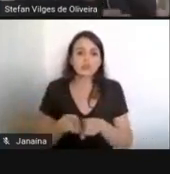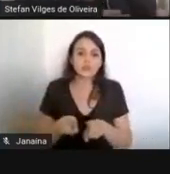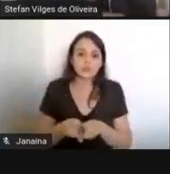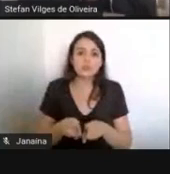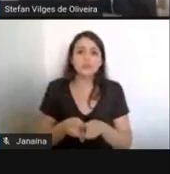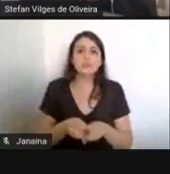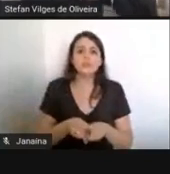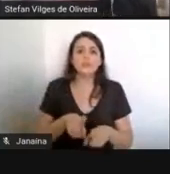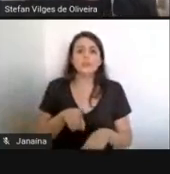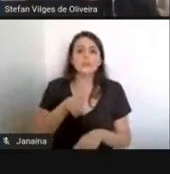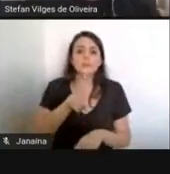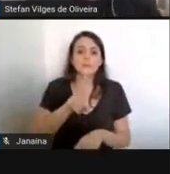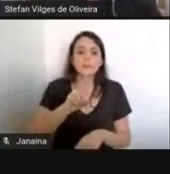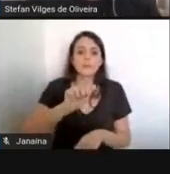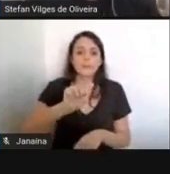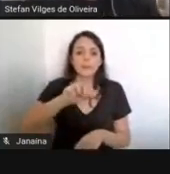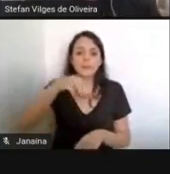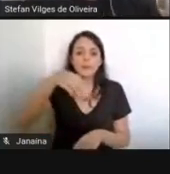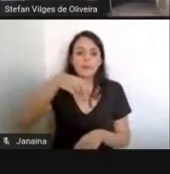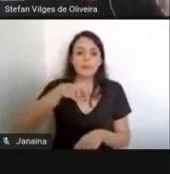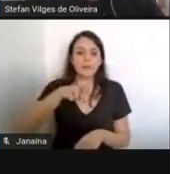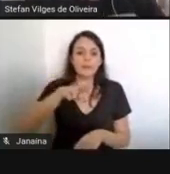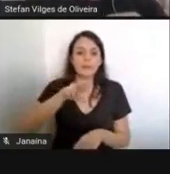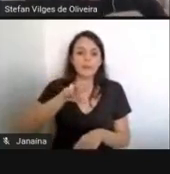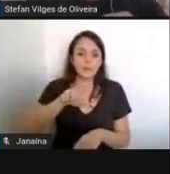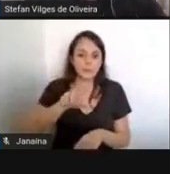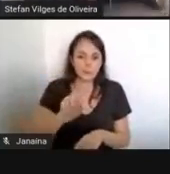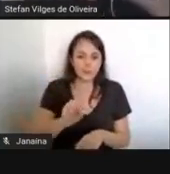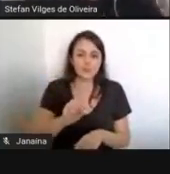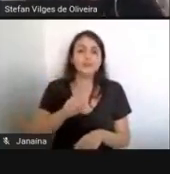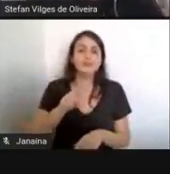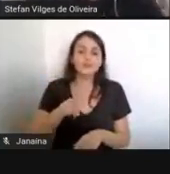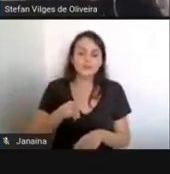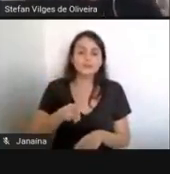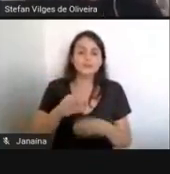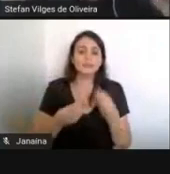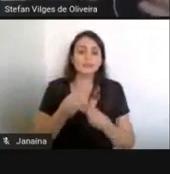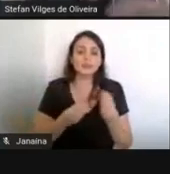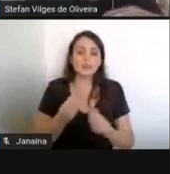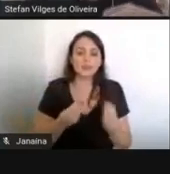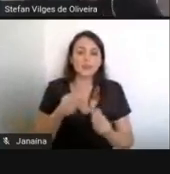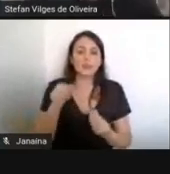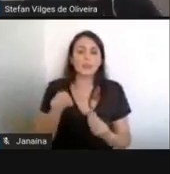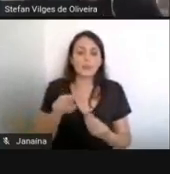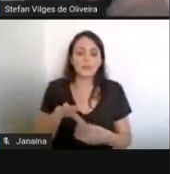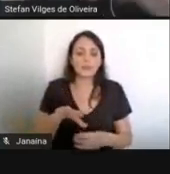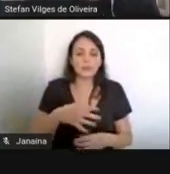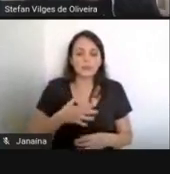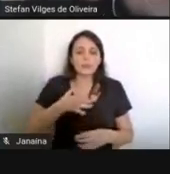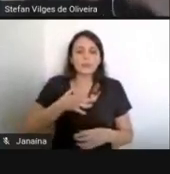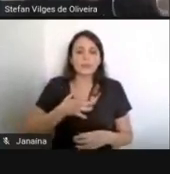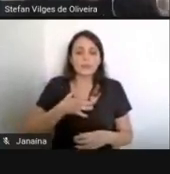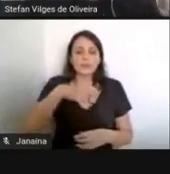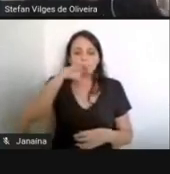uma síndrome respiratória do Oriente Médio. Essa síndrome respiratória, né, produzida por este outro